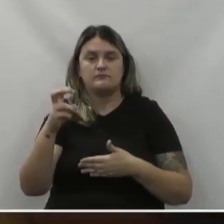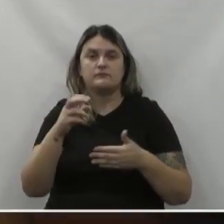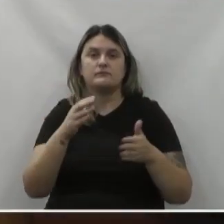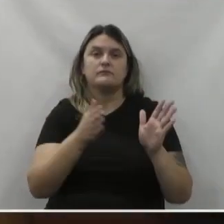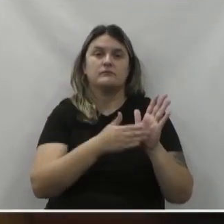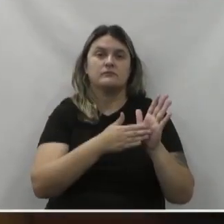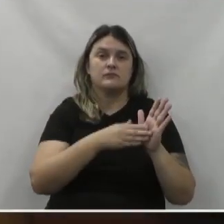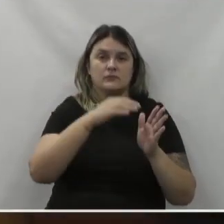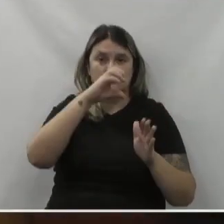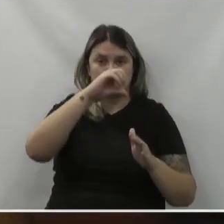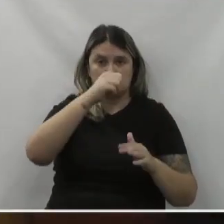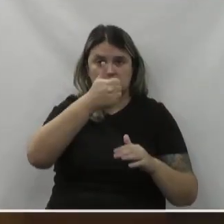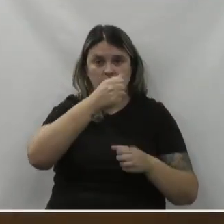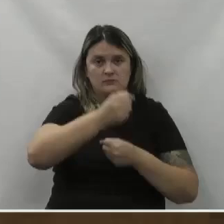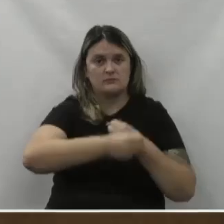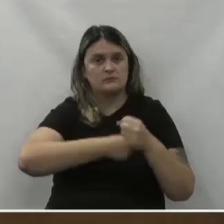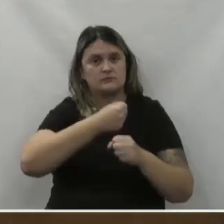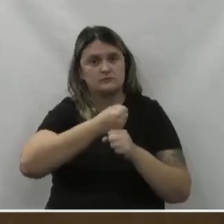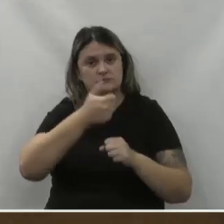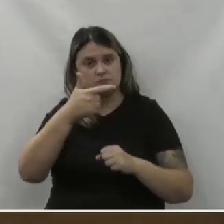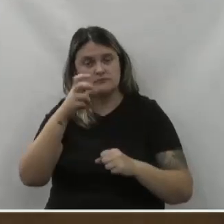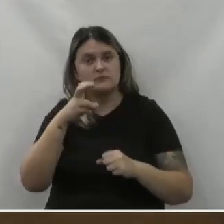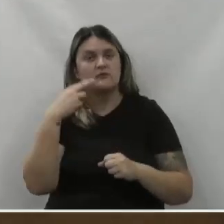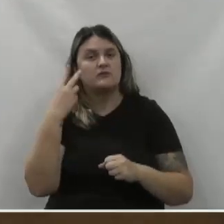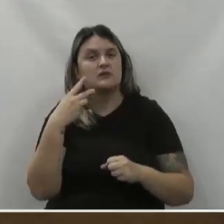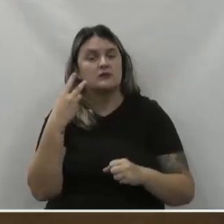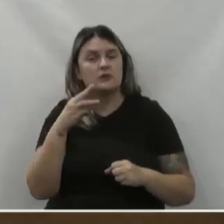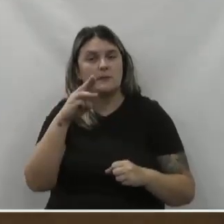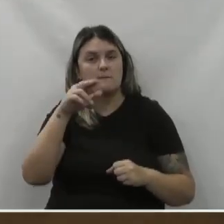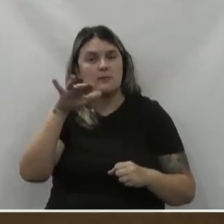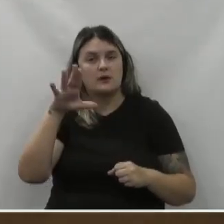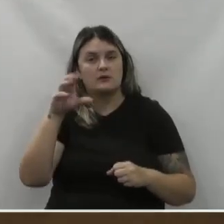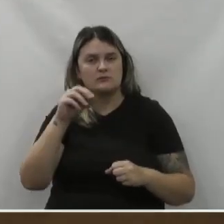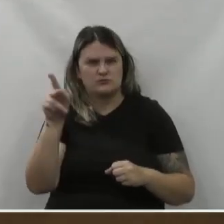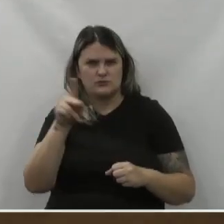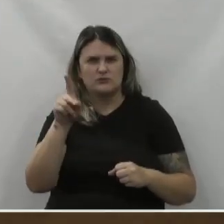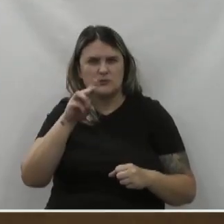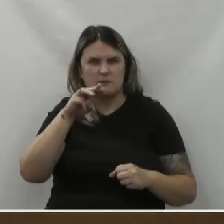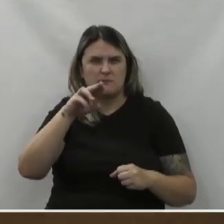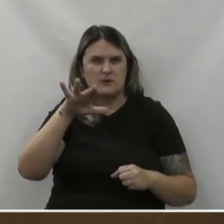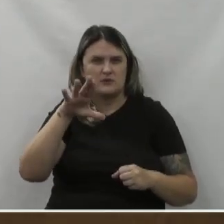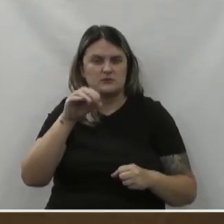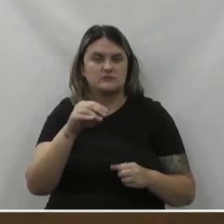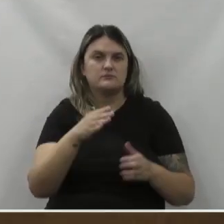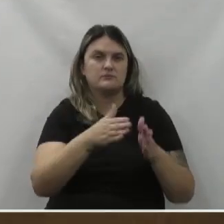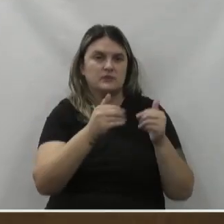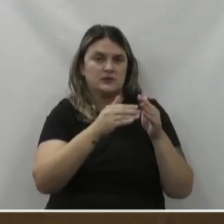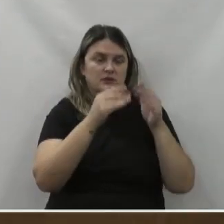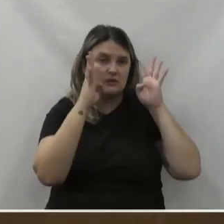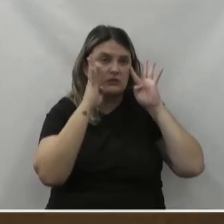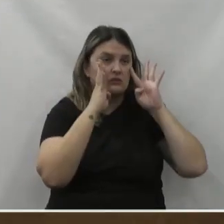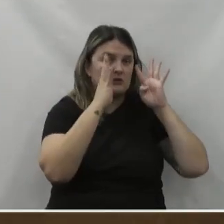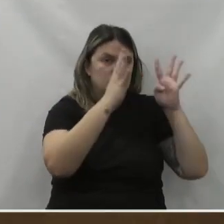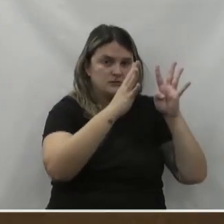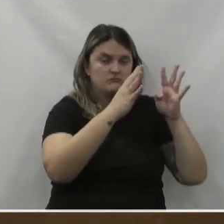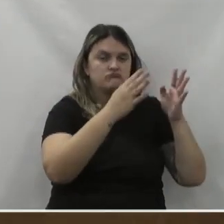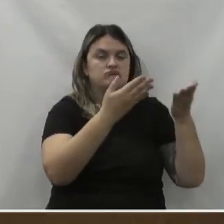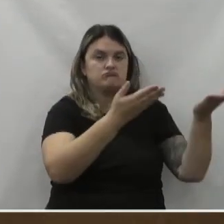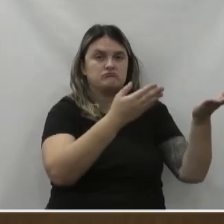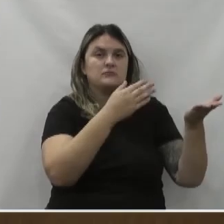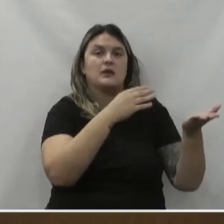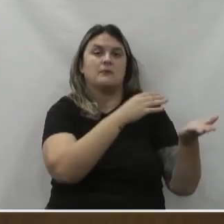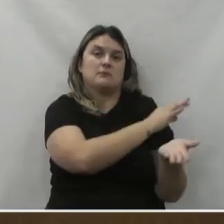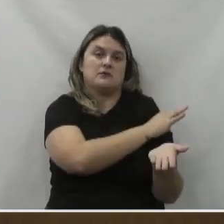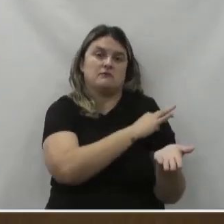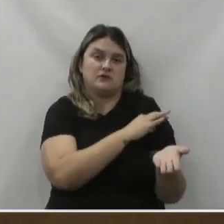número 91/2025 do vereador Márcio Fernando Tzig, ao excelentíssimo senhor prefeito municipal e ao Departamento